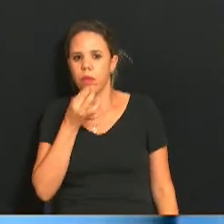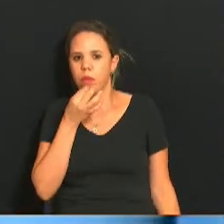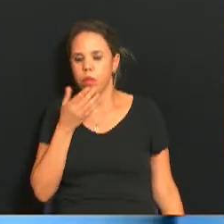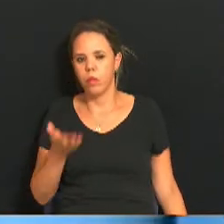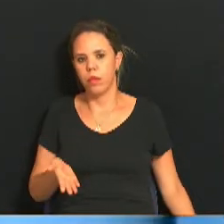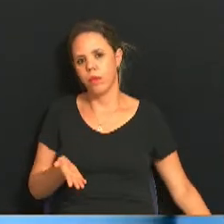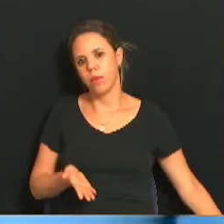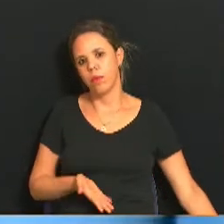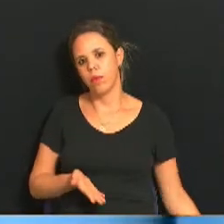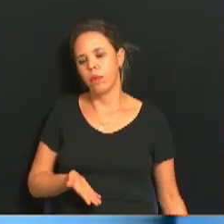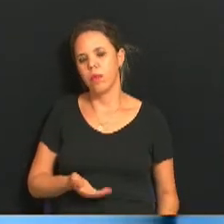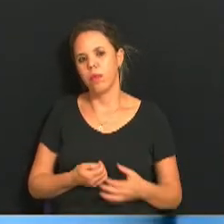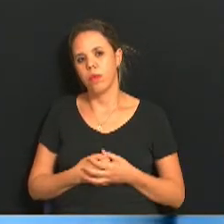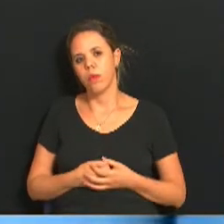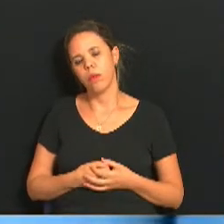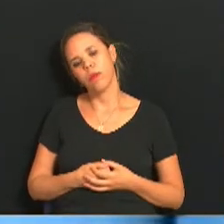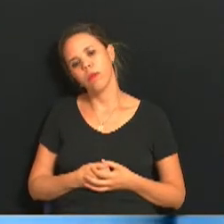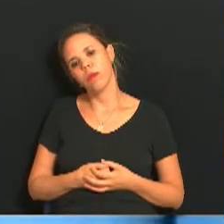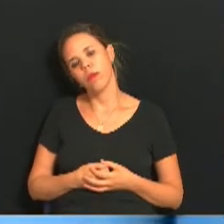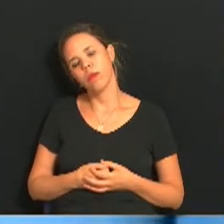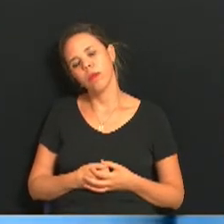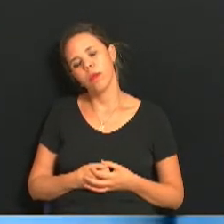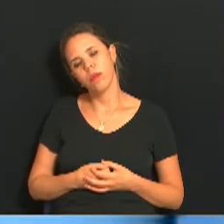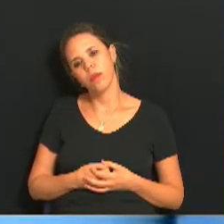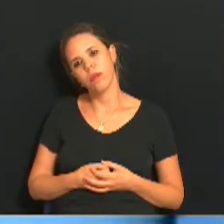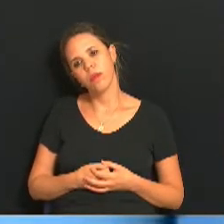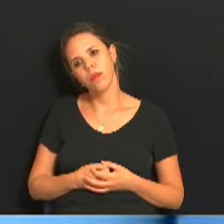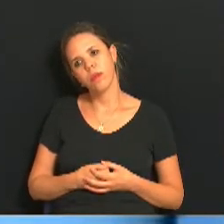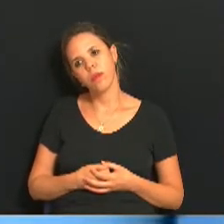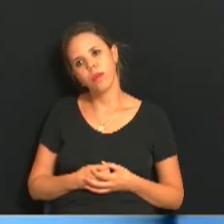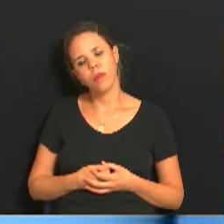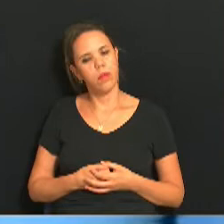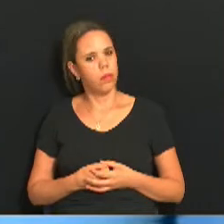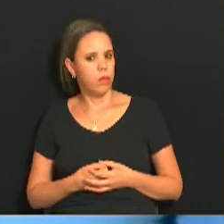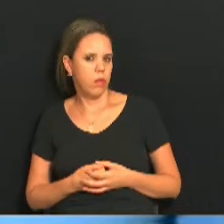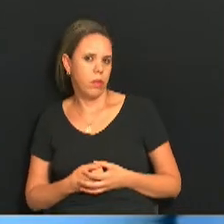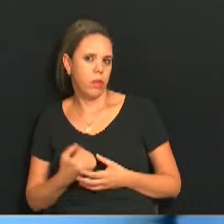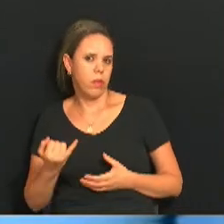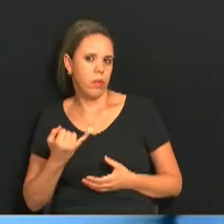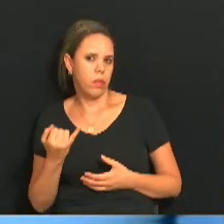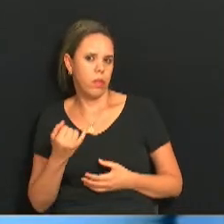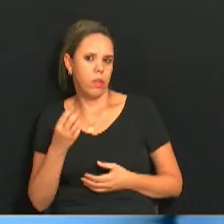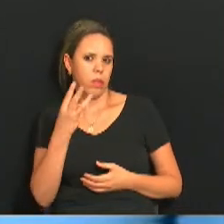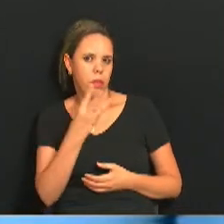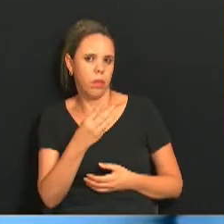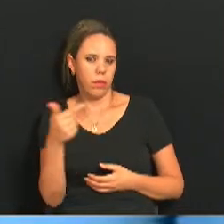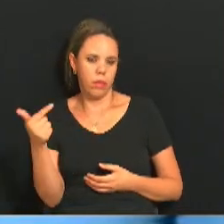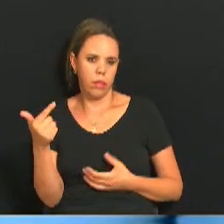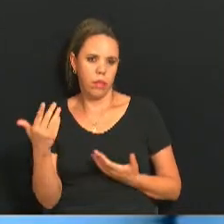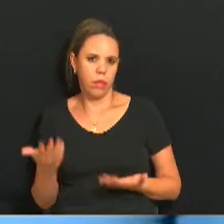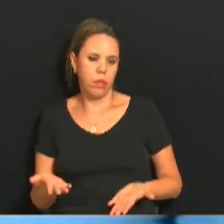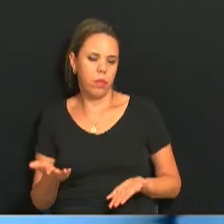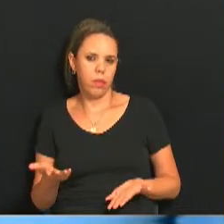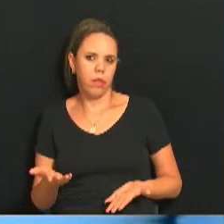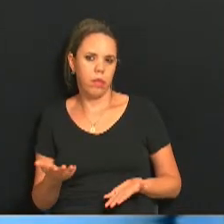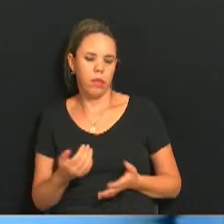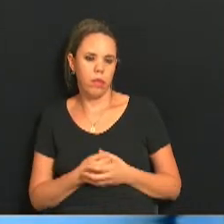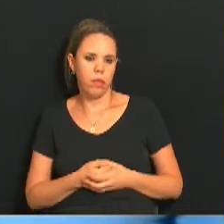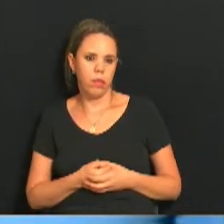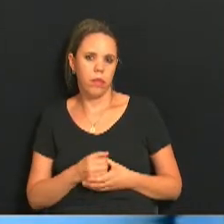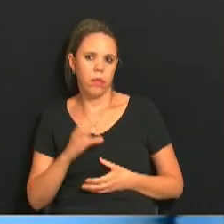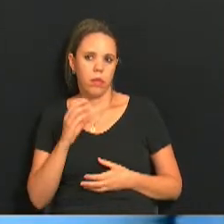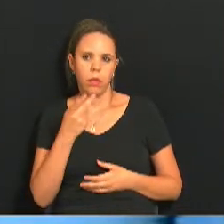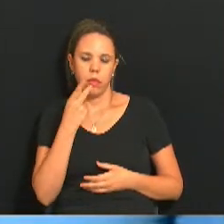essa recomendação compacto e agora a recomendação depois disso primeiro evento 32 da linha e